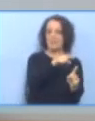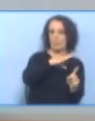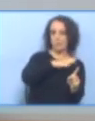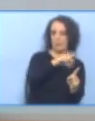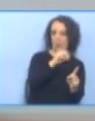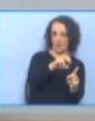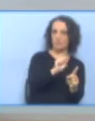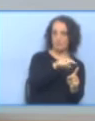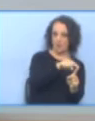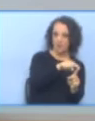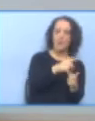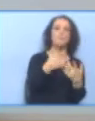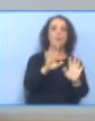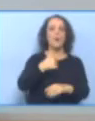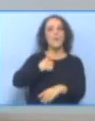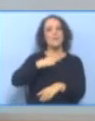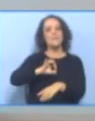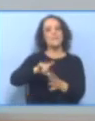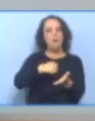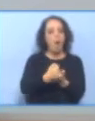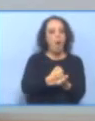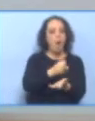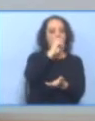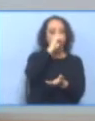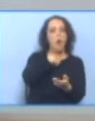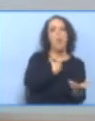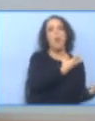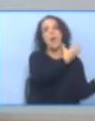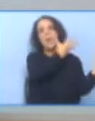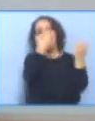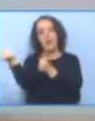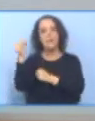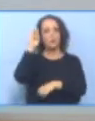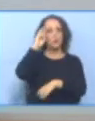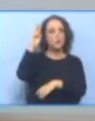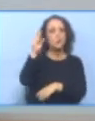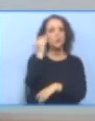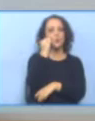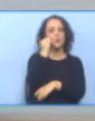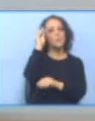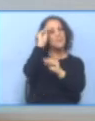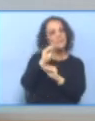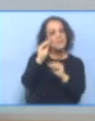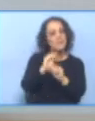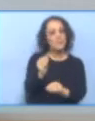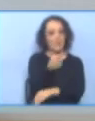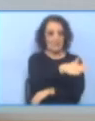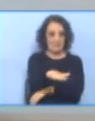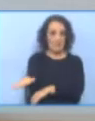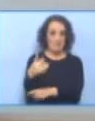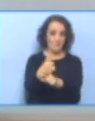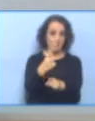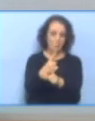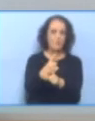E tento fazer sempre um bocadinho, trazer um bocadinho do meu país, levar um bocadinho do escutismo, ensinar também àquelas crianças que